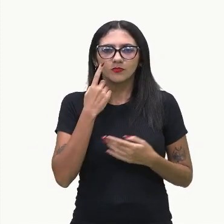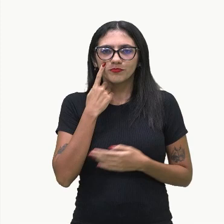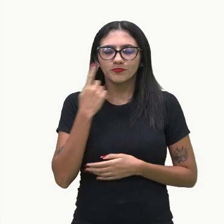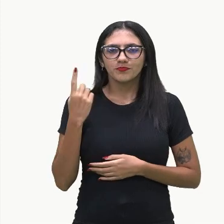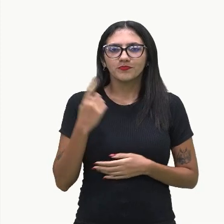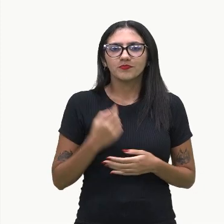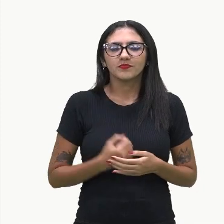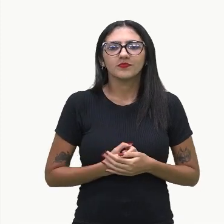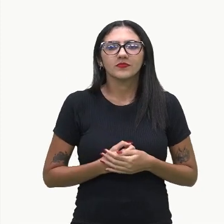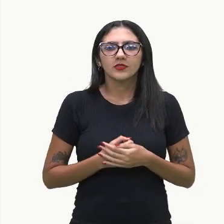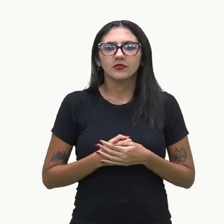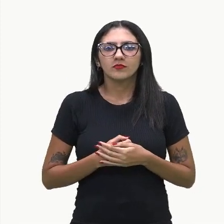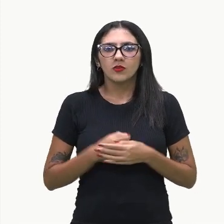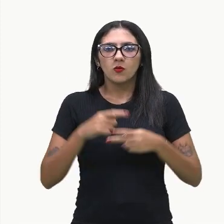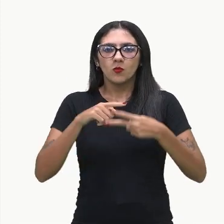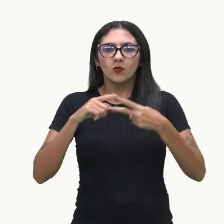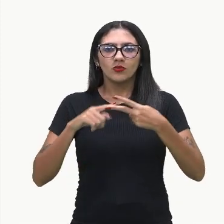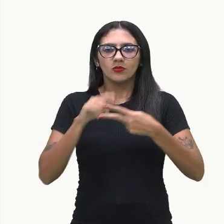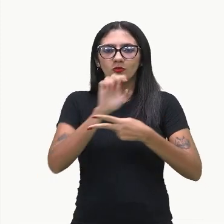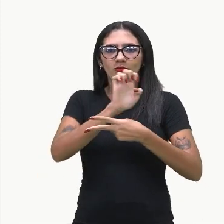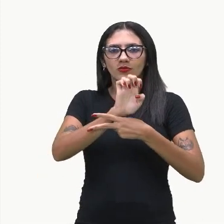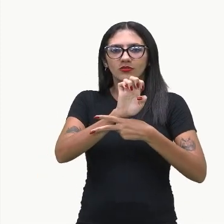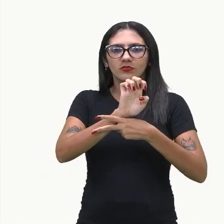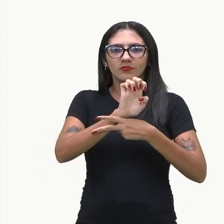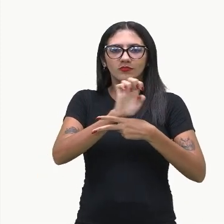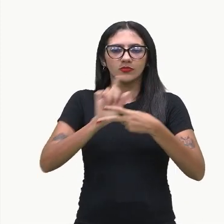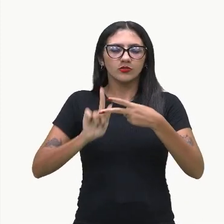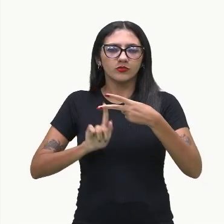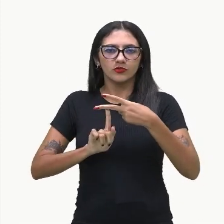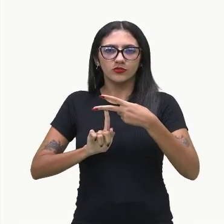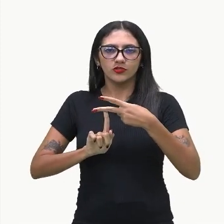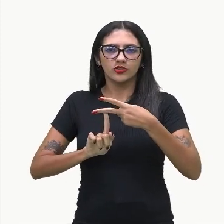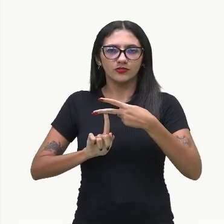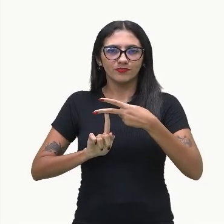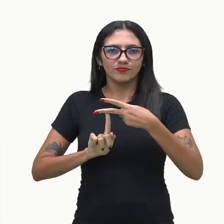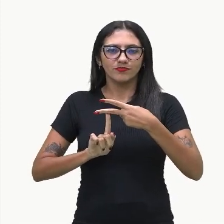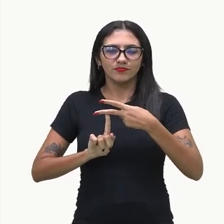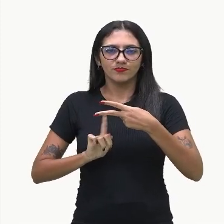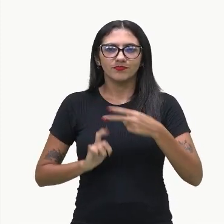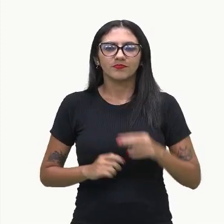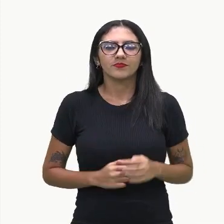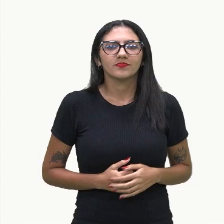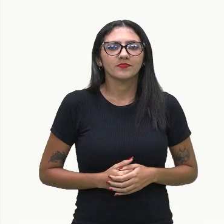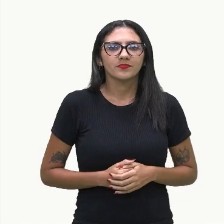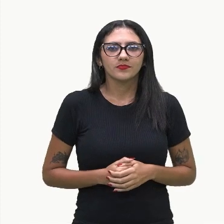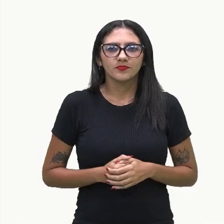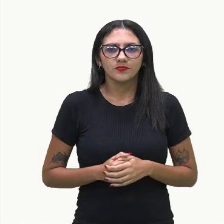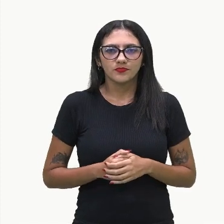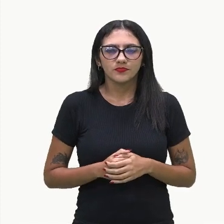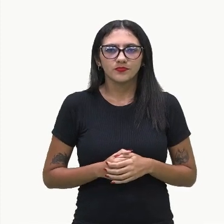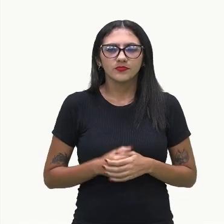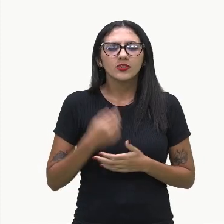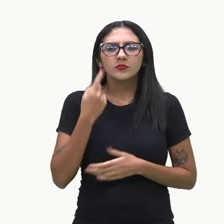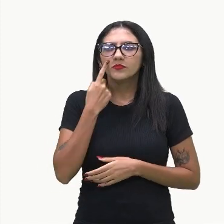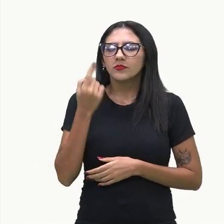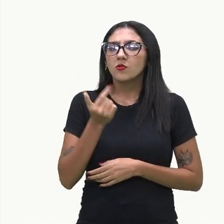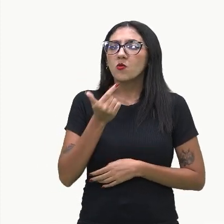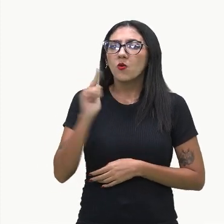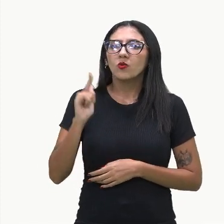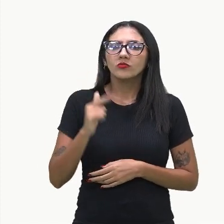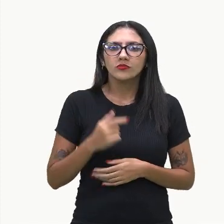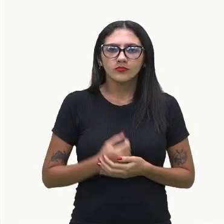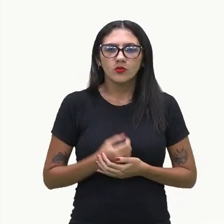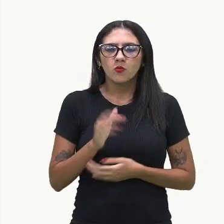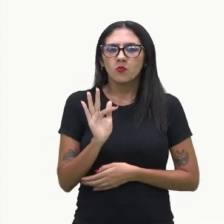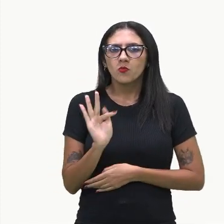E é oposto pelo vértice de quem? Do ângulo G. E o ângulo F? Ele é